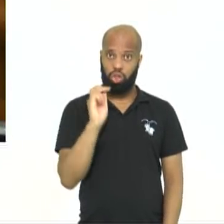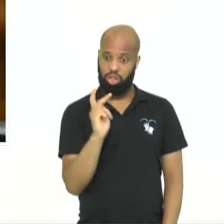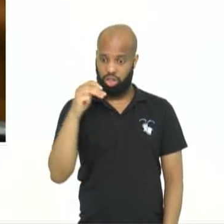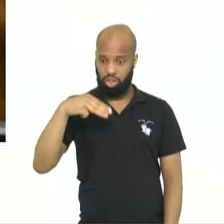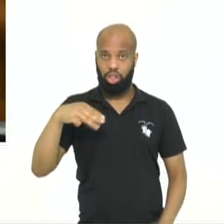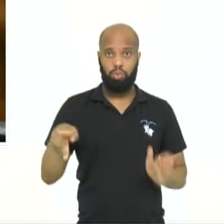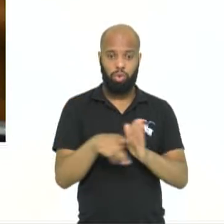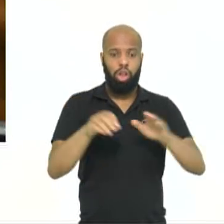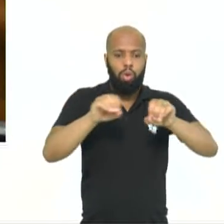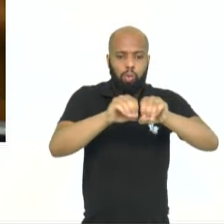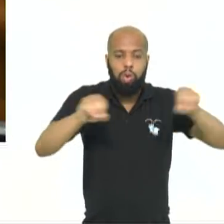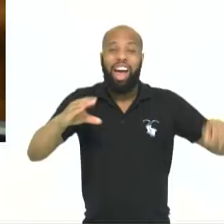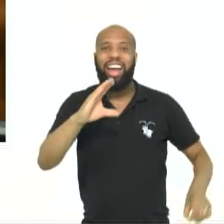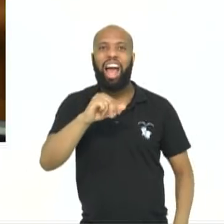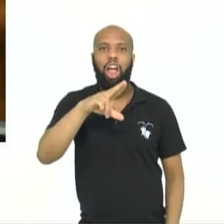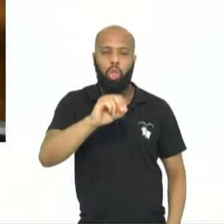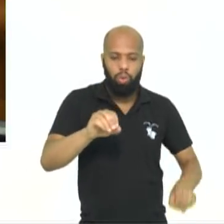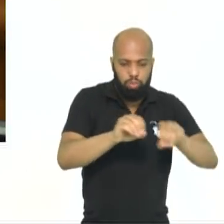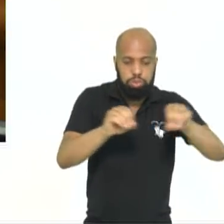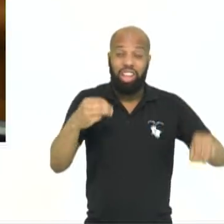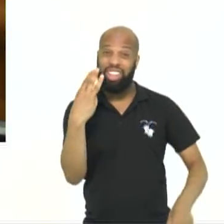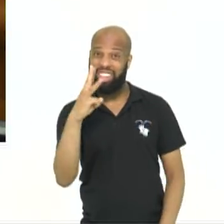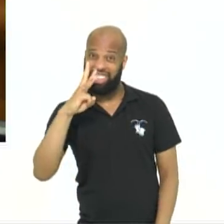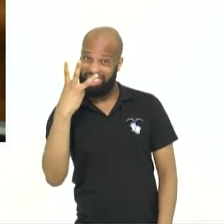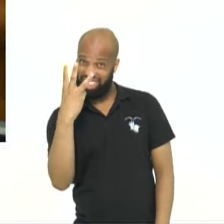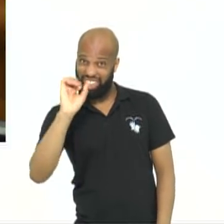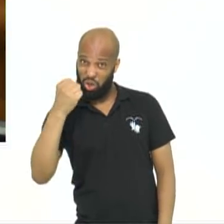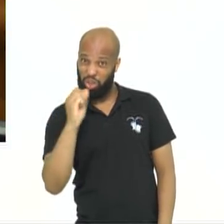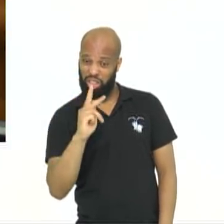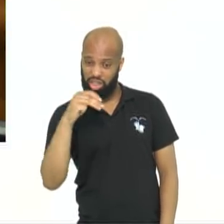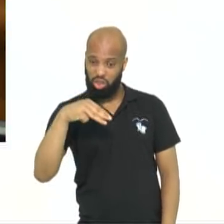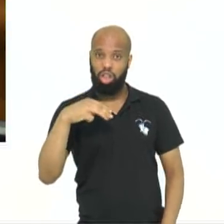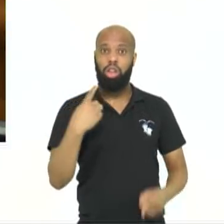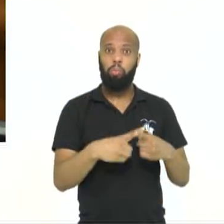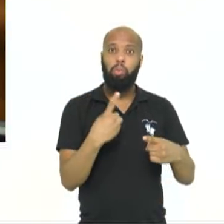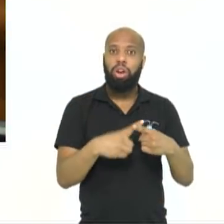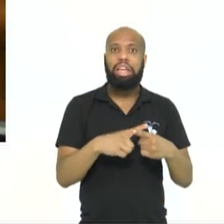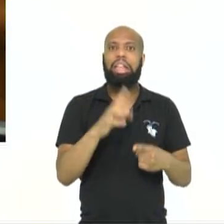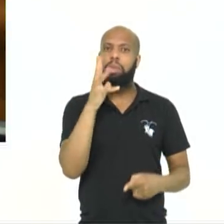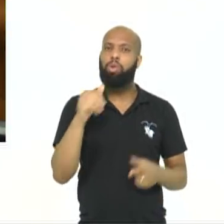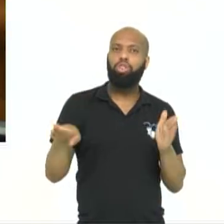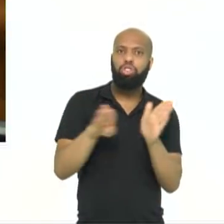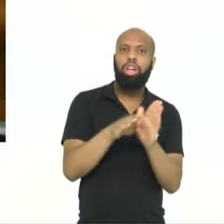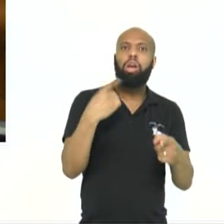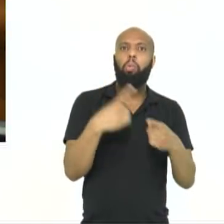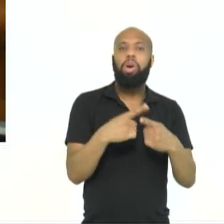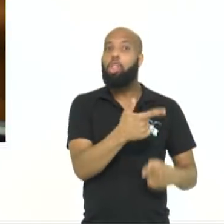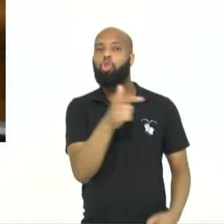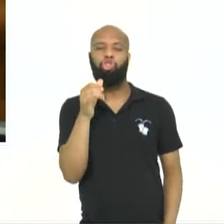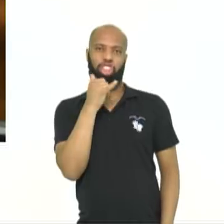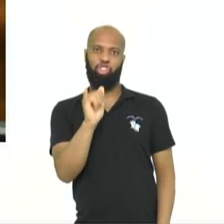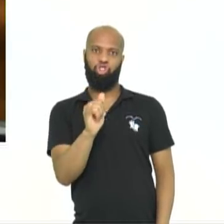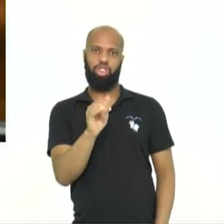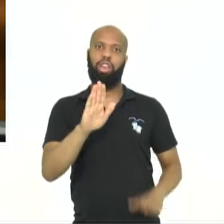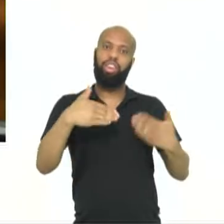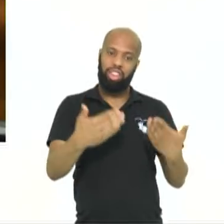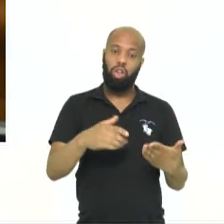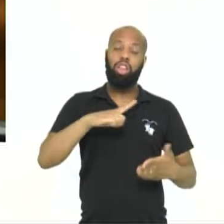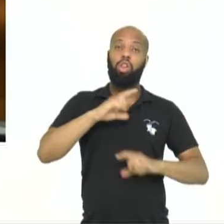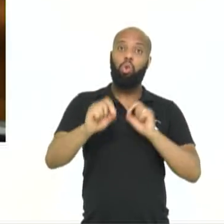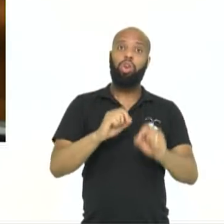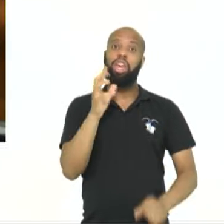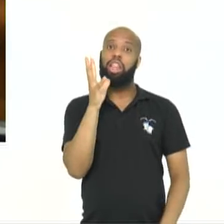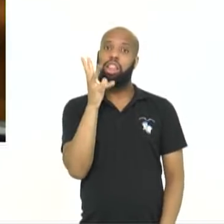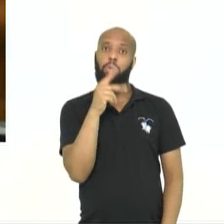de tubulação. Por isso a água demorou a chegar, não tinha energia elétrica nem bomba d'água. Então ela chegou por gravidade e levou 2